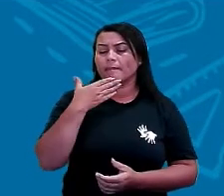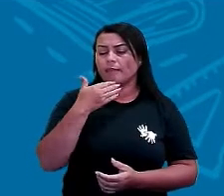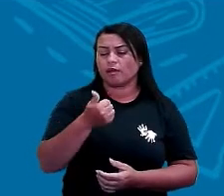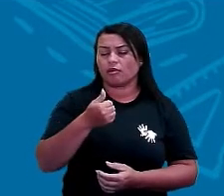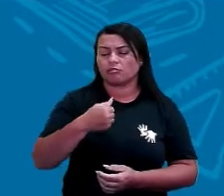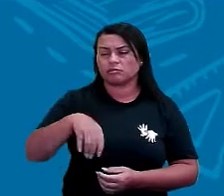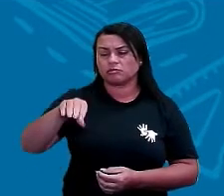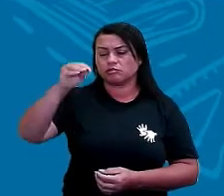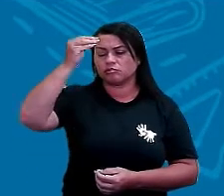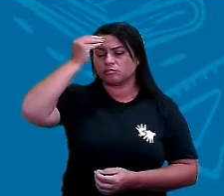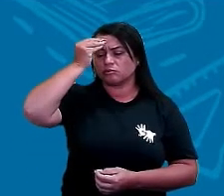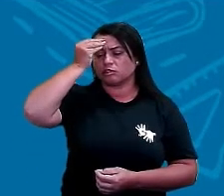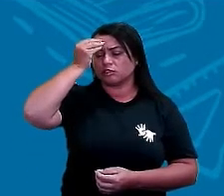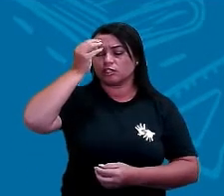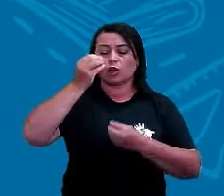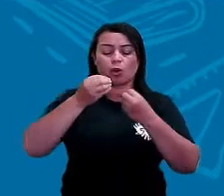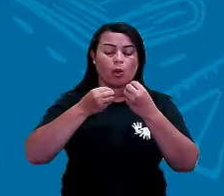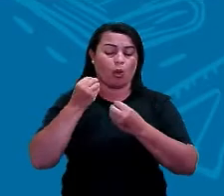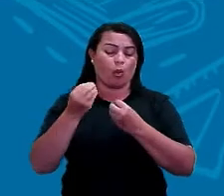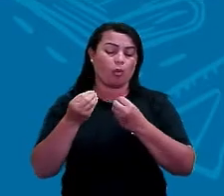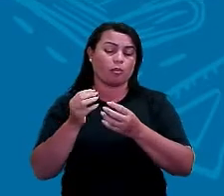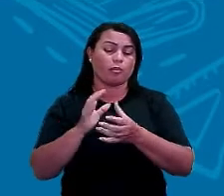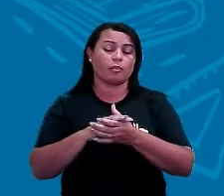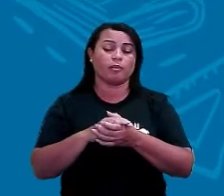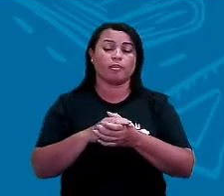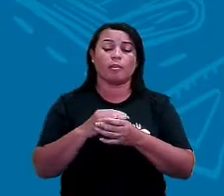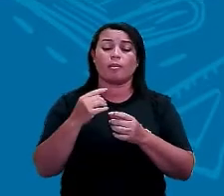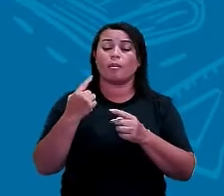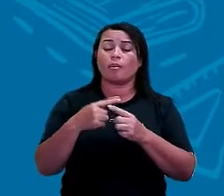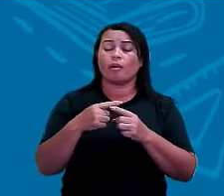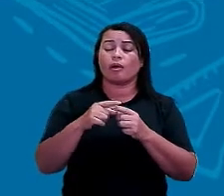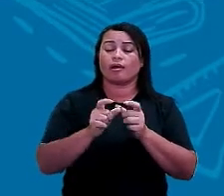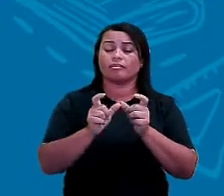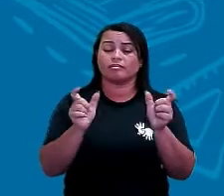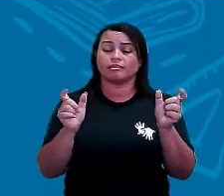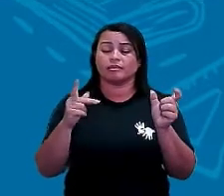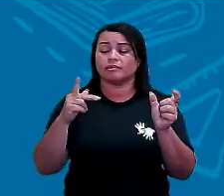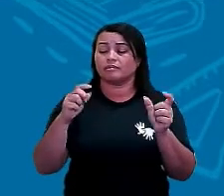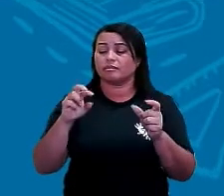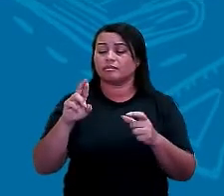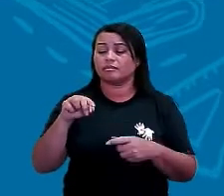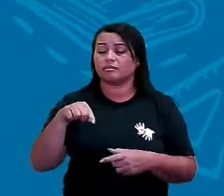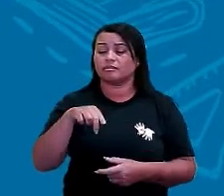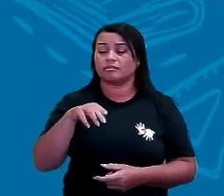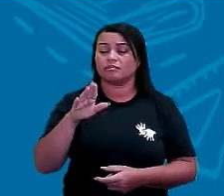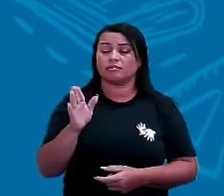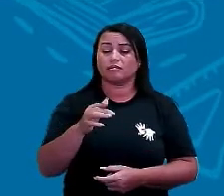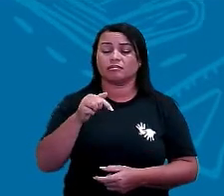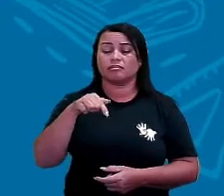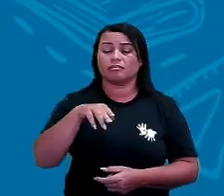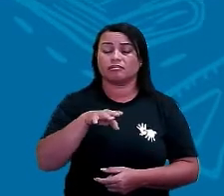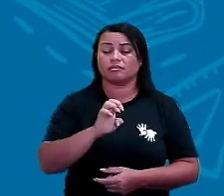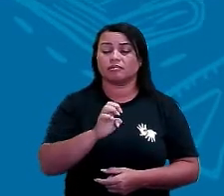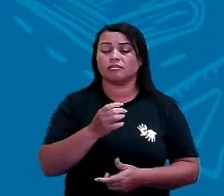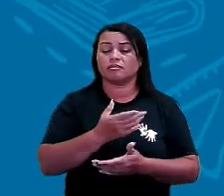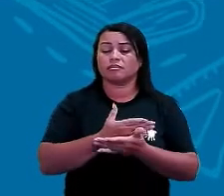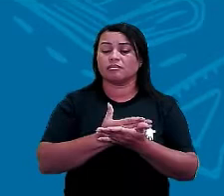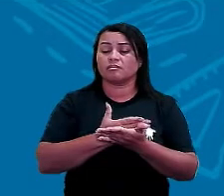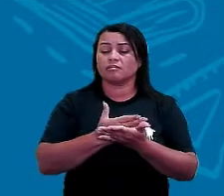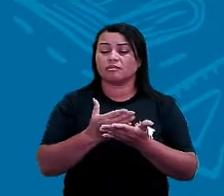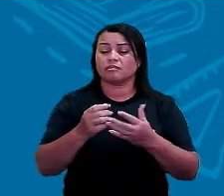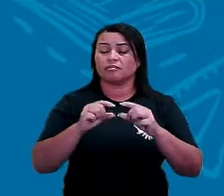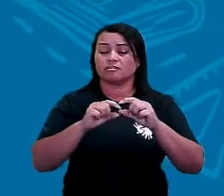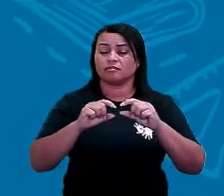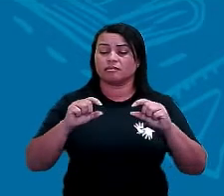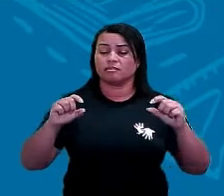cabecinha de vocês, eu vou explicar o seguinte. Porquê separado, sem o acento, usamos no início,